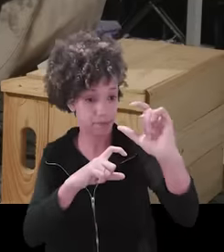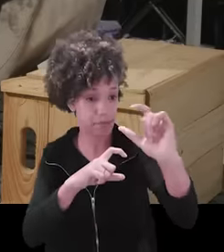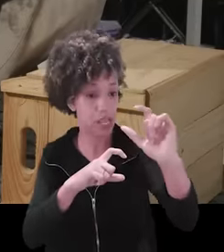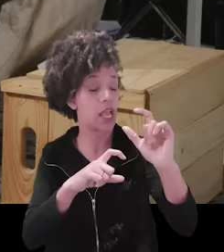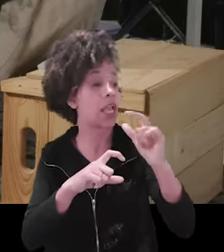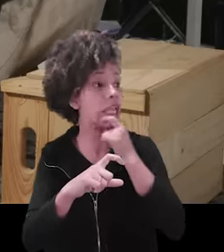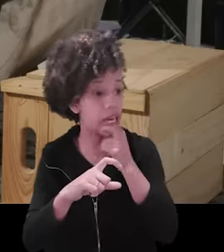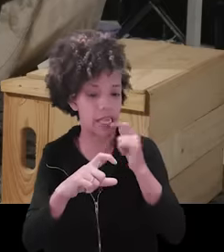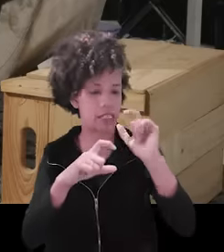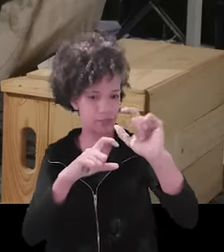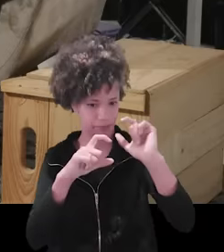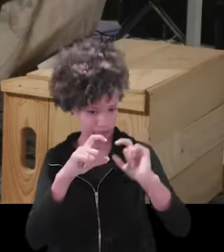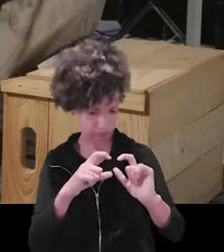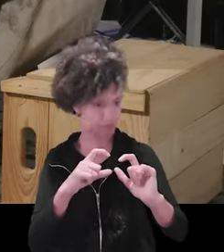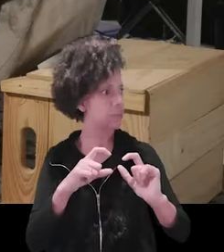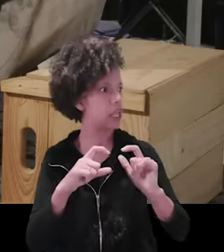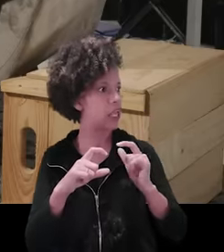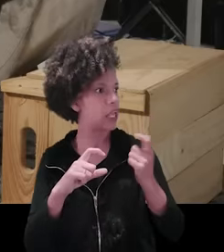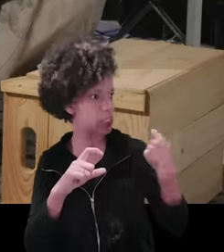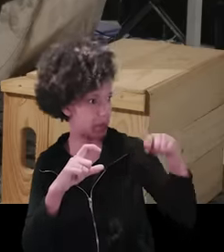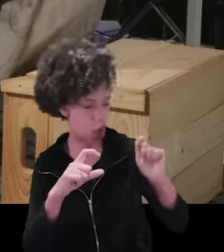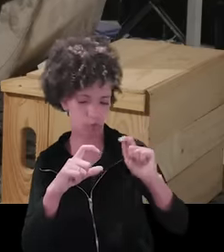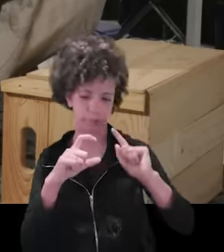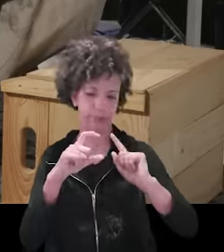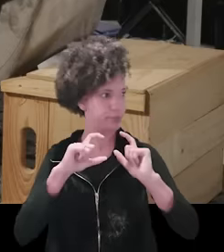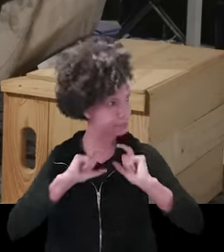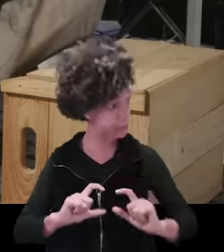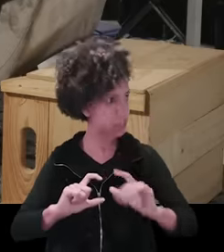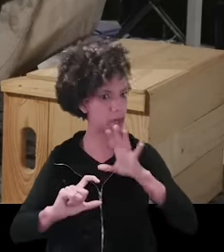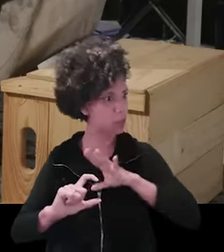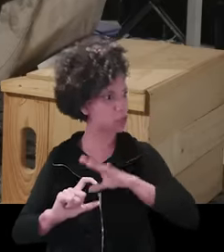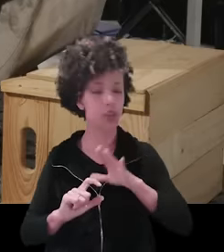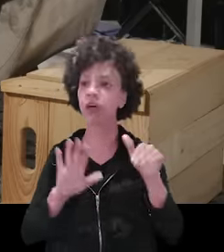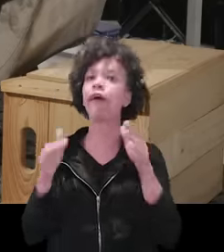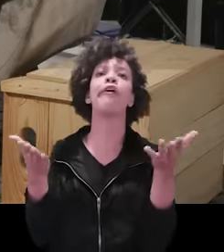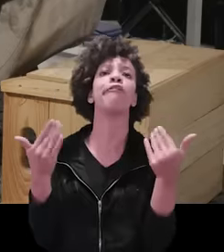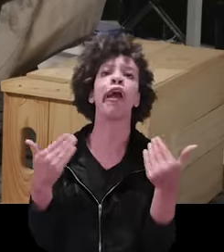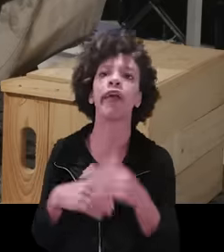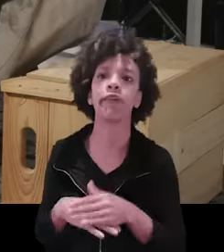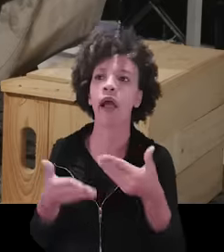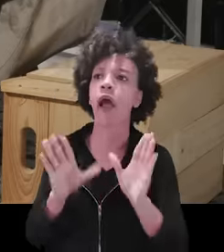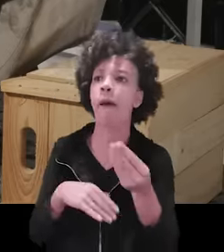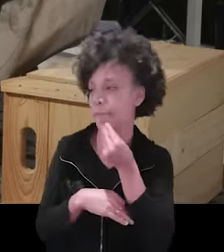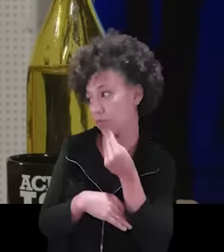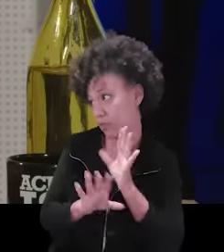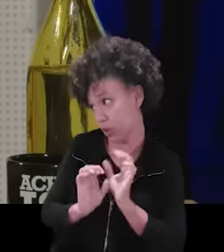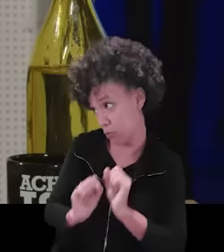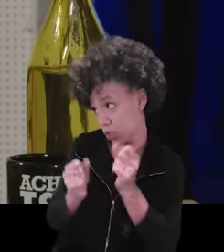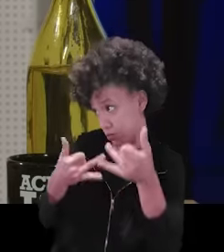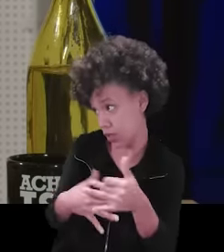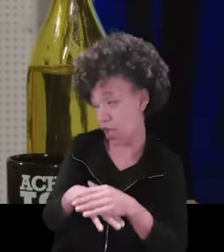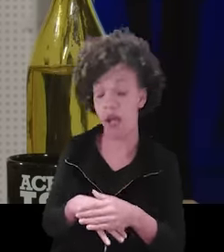em inglês espanhol e português porque assim meu vem quem tem que trabalhar pra gente pode dizer que tá rolando oportunidades aí